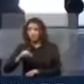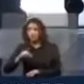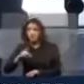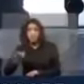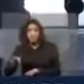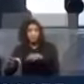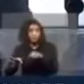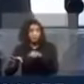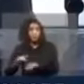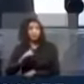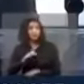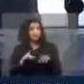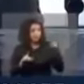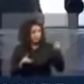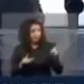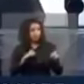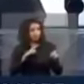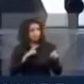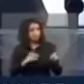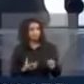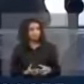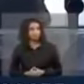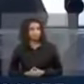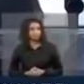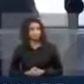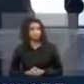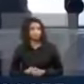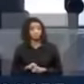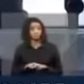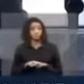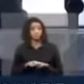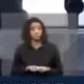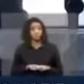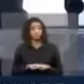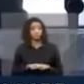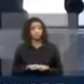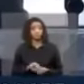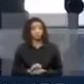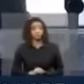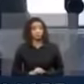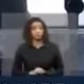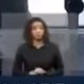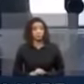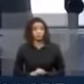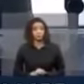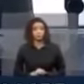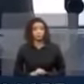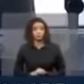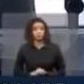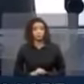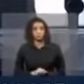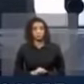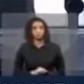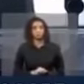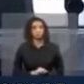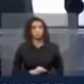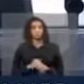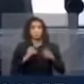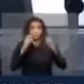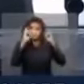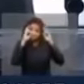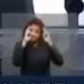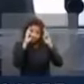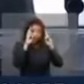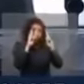discussão. Assim, preocupa-nos, excelentíssima ministra, data máxima